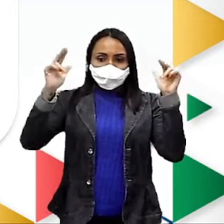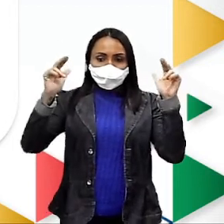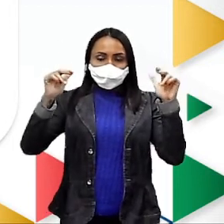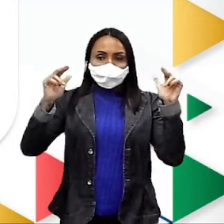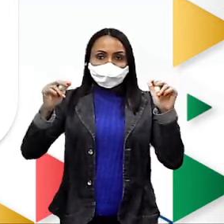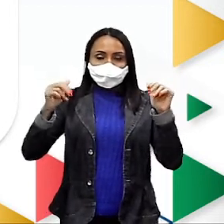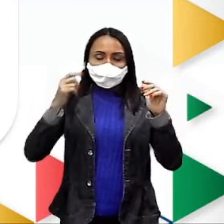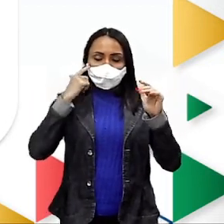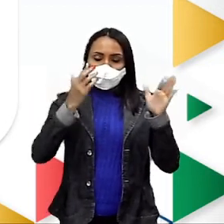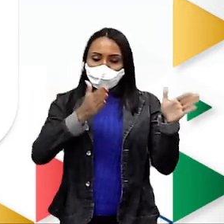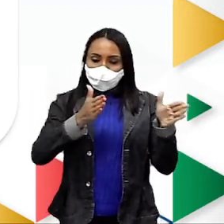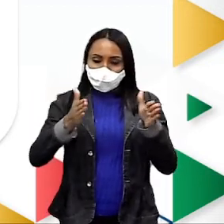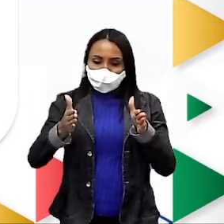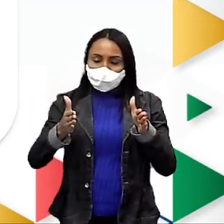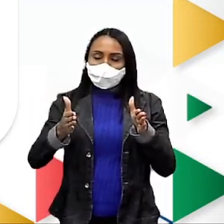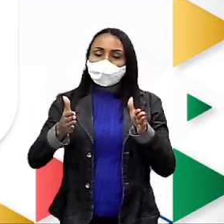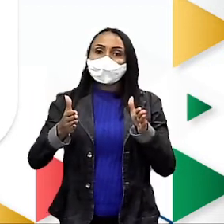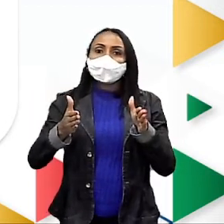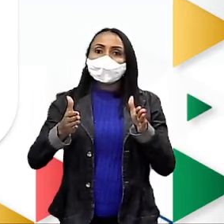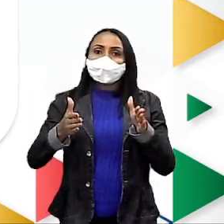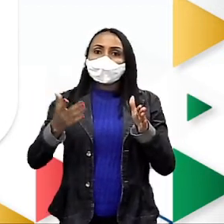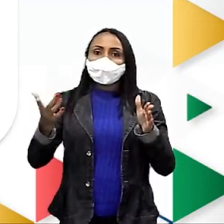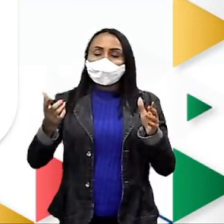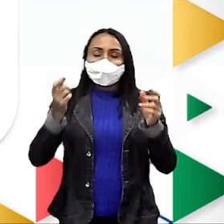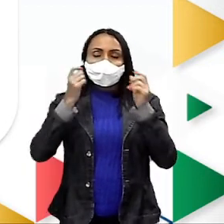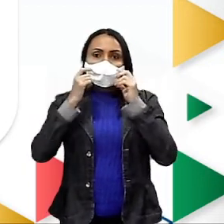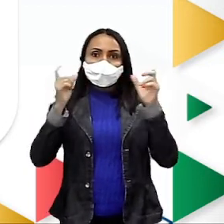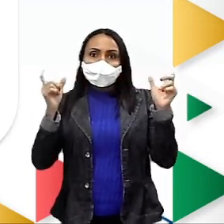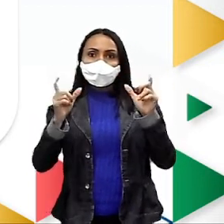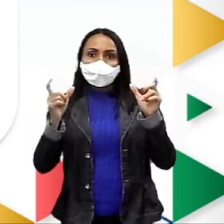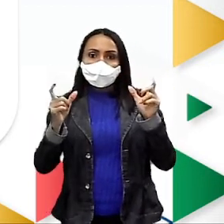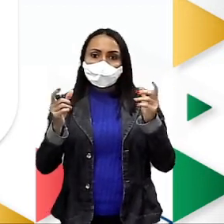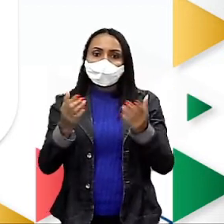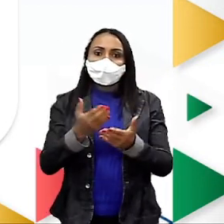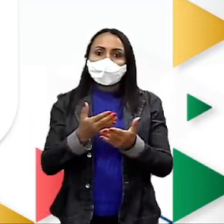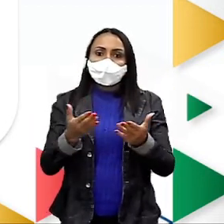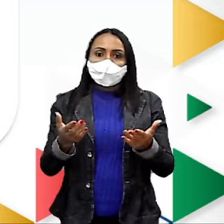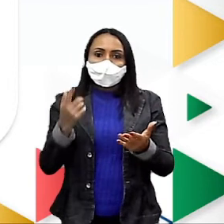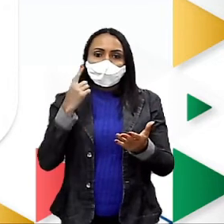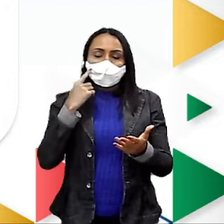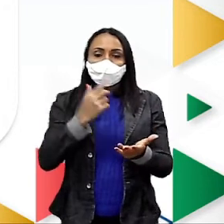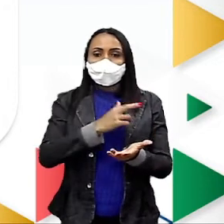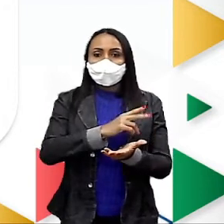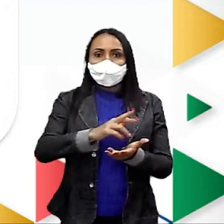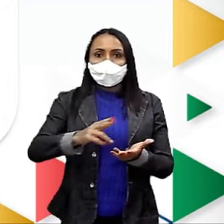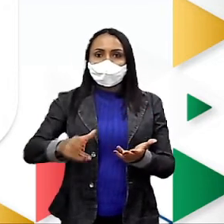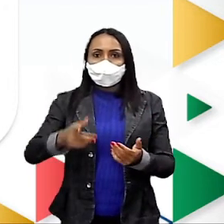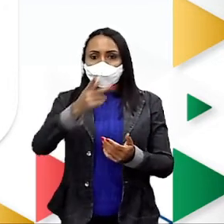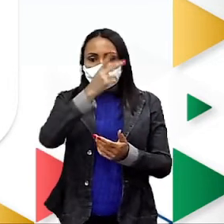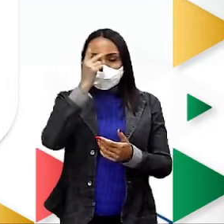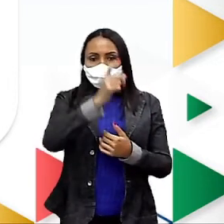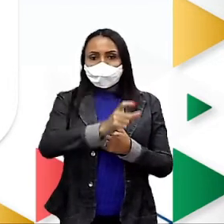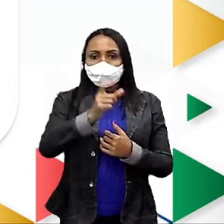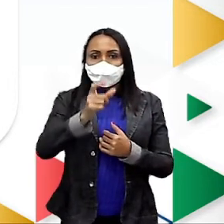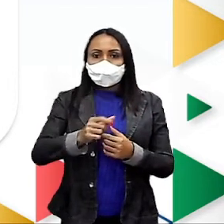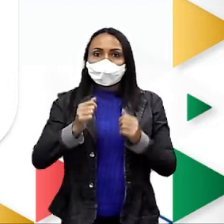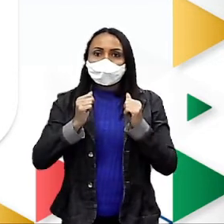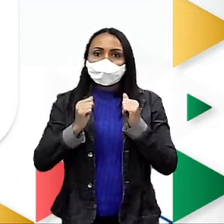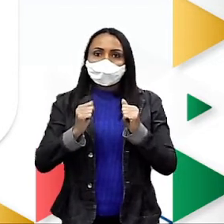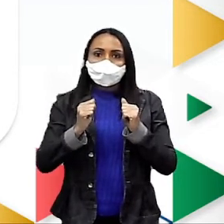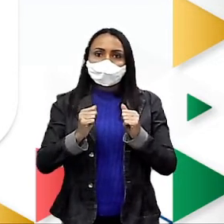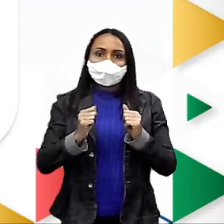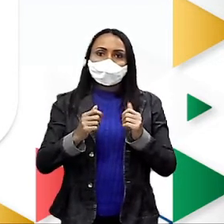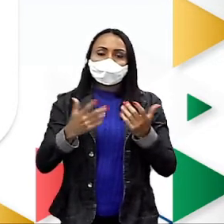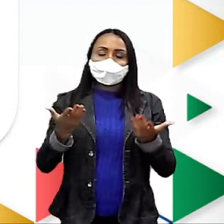uma parte que deverá despertar o interesse do interlocutor envolvido podendo ser uma